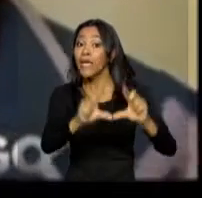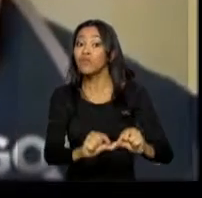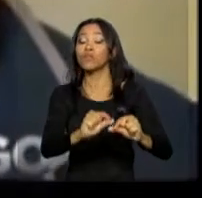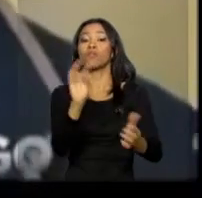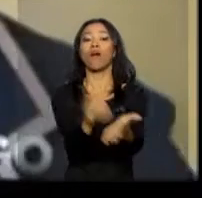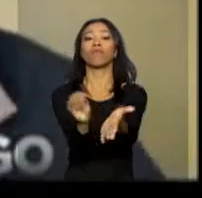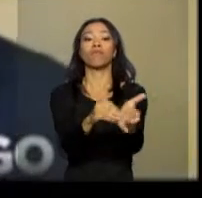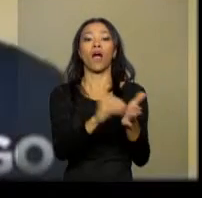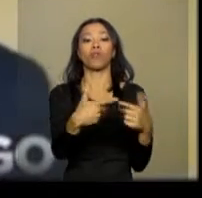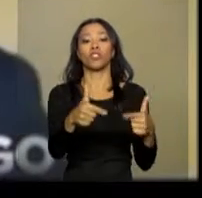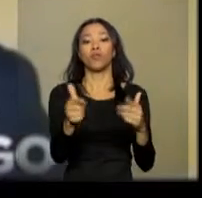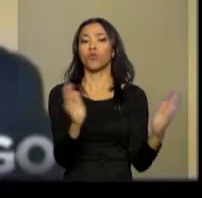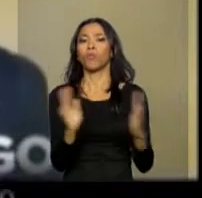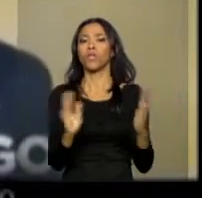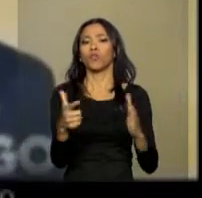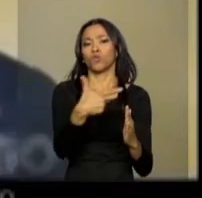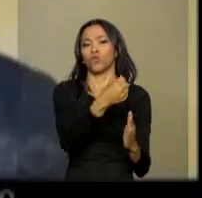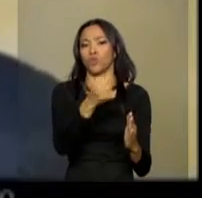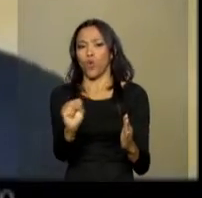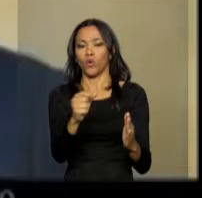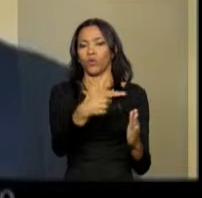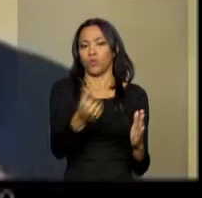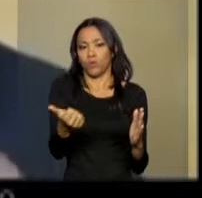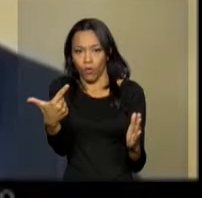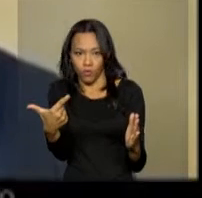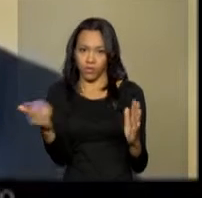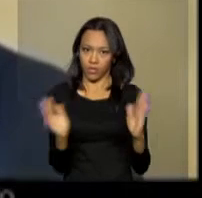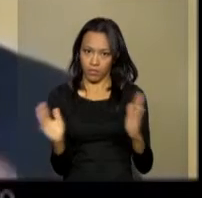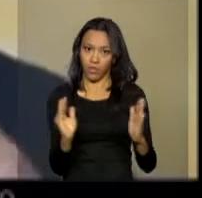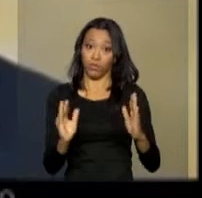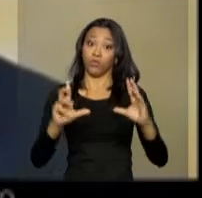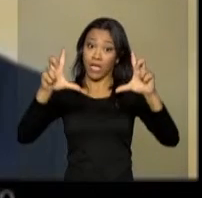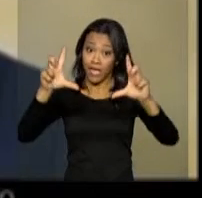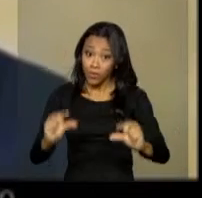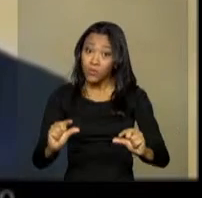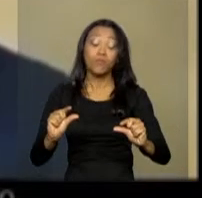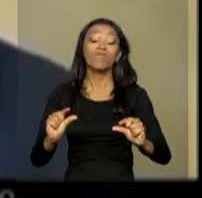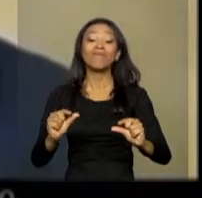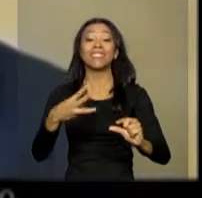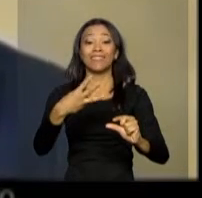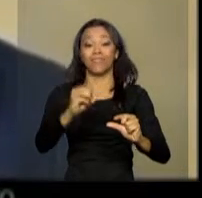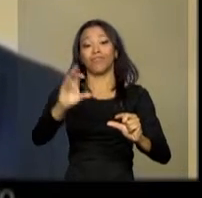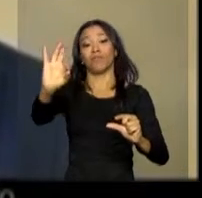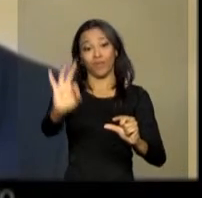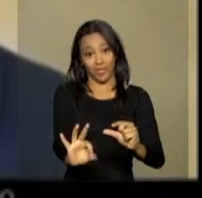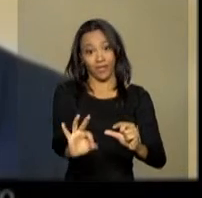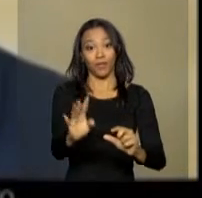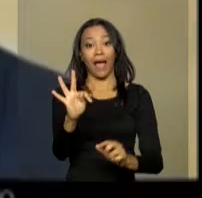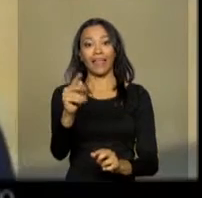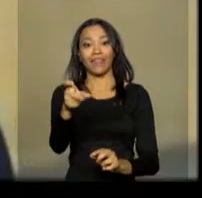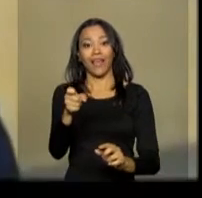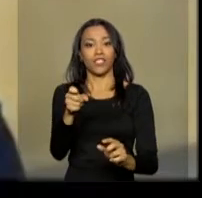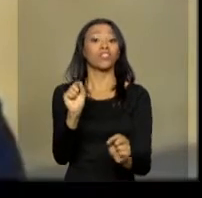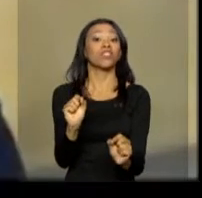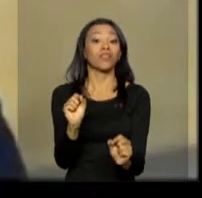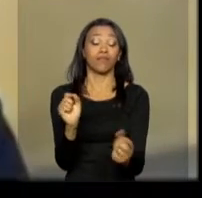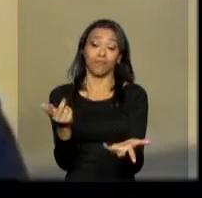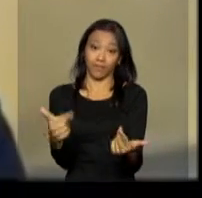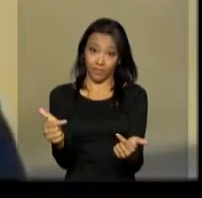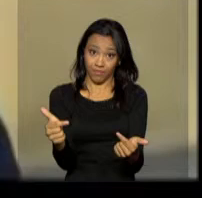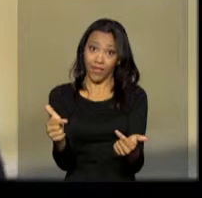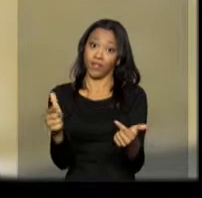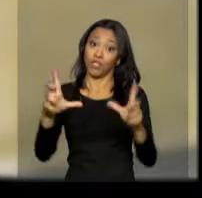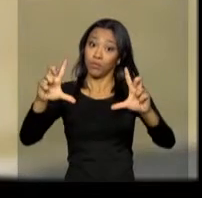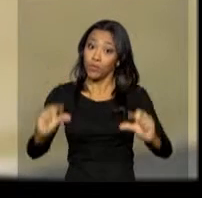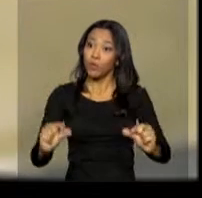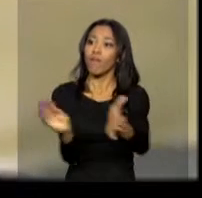entre 2008 e 2012, ou seja, reduzimos em 30% a taxa de desemprego. Por